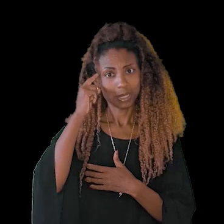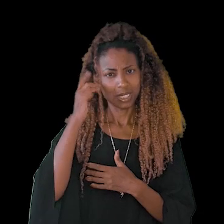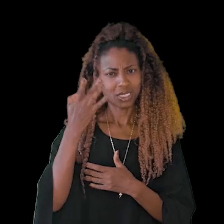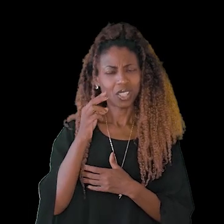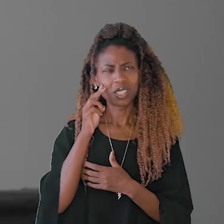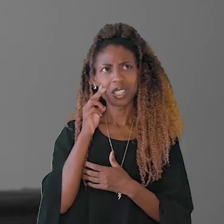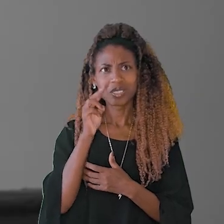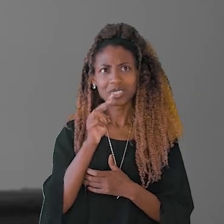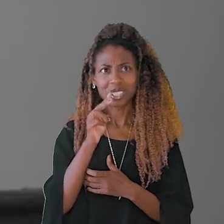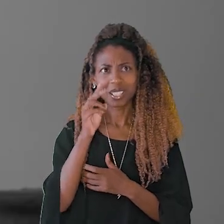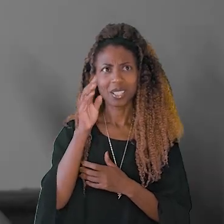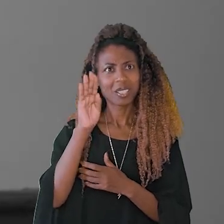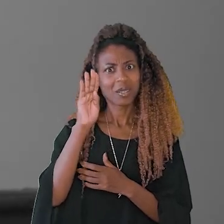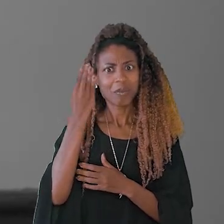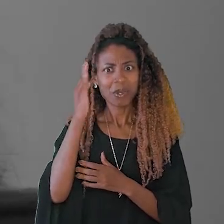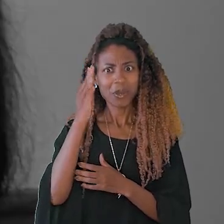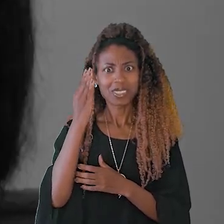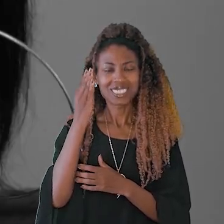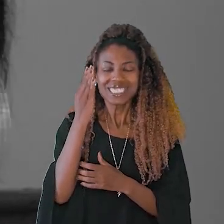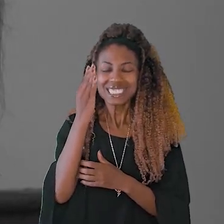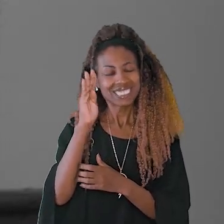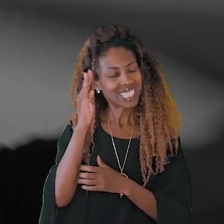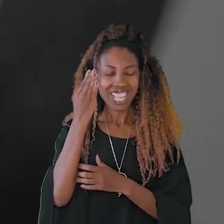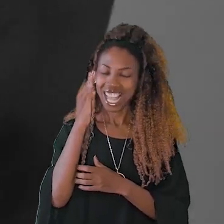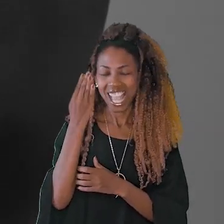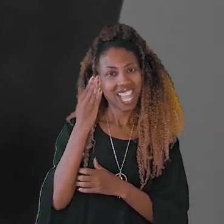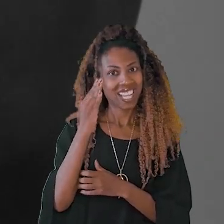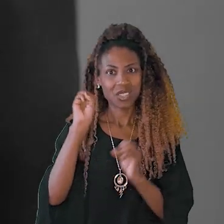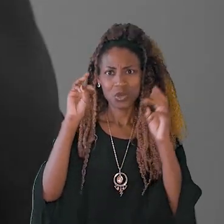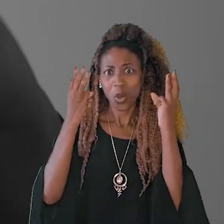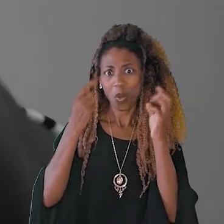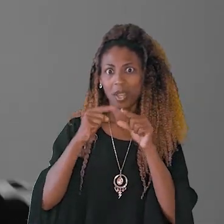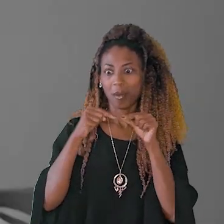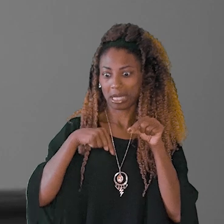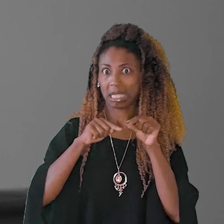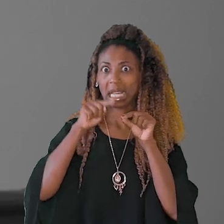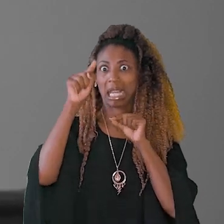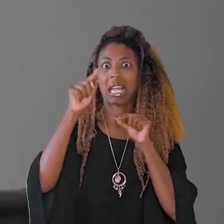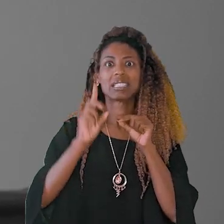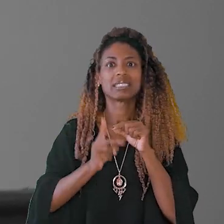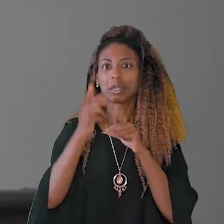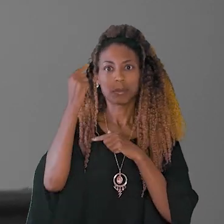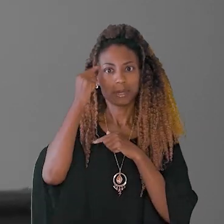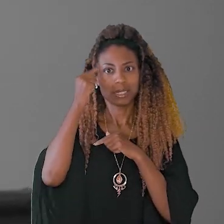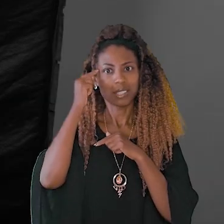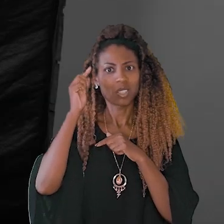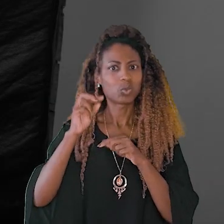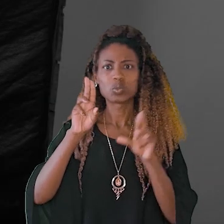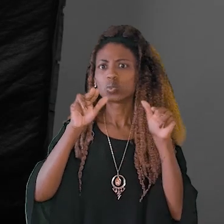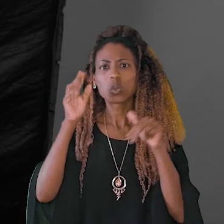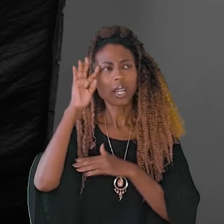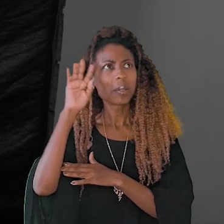Na minha cabeça, eu ia ver só a Beyoncé em show, eu lá no final, ela lá na ponta, eu ver ela no telão. Era sempre isso, gente.